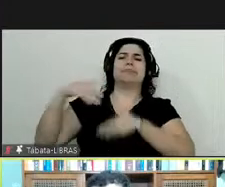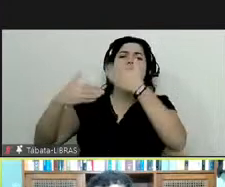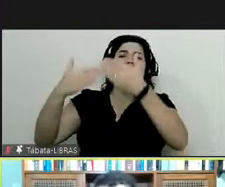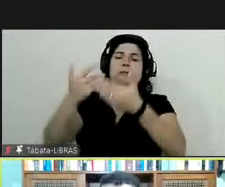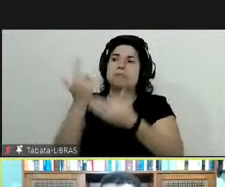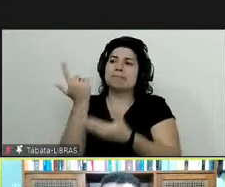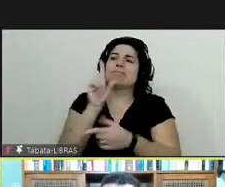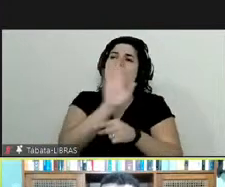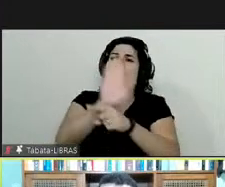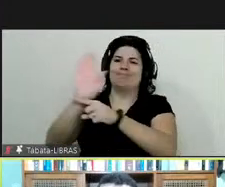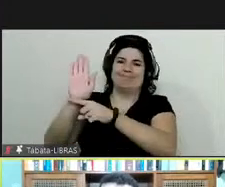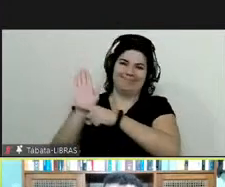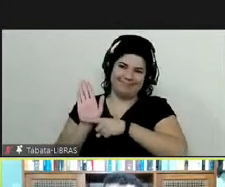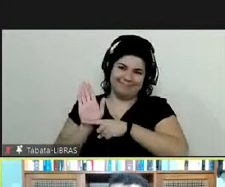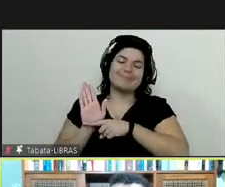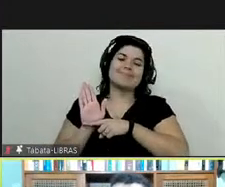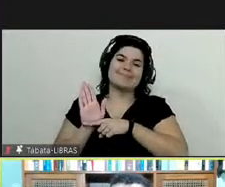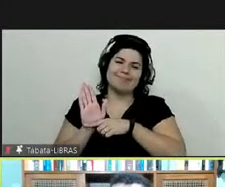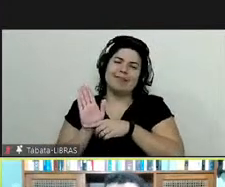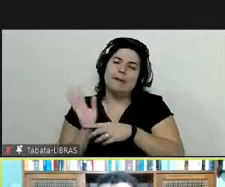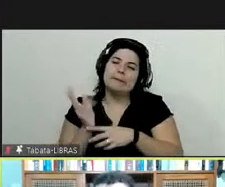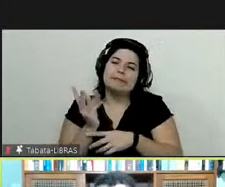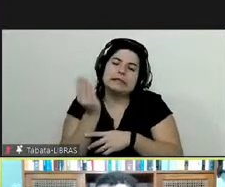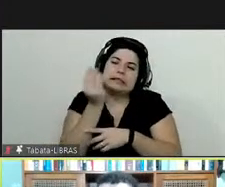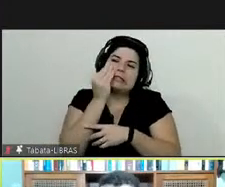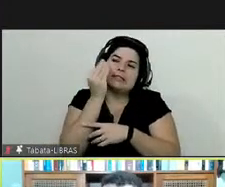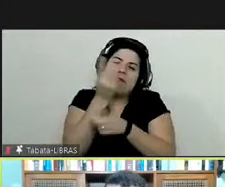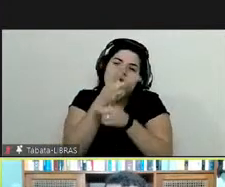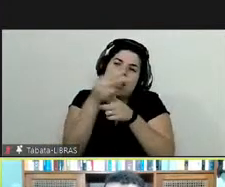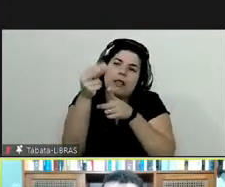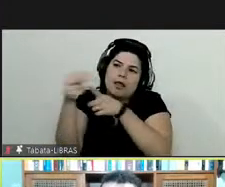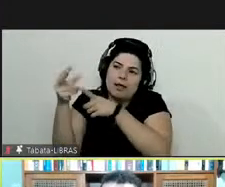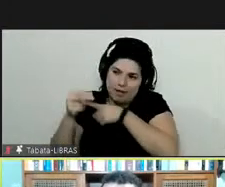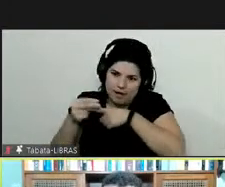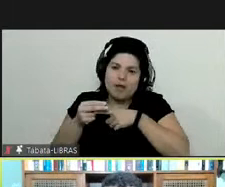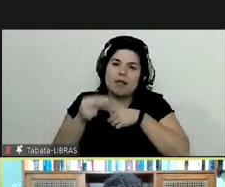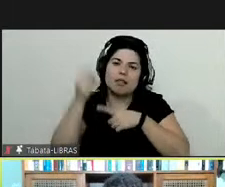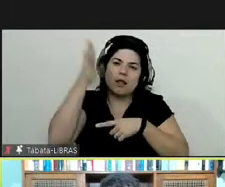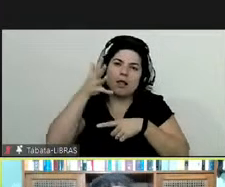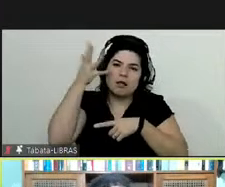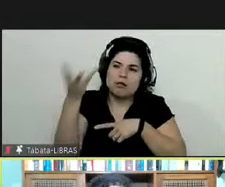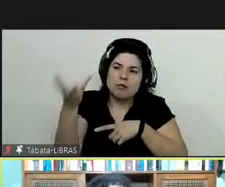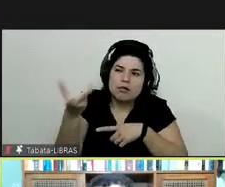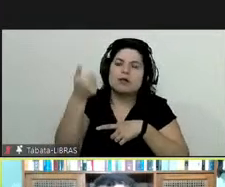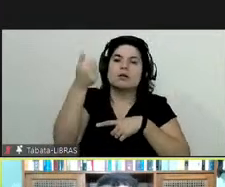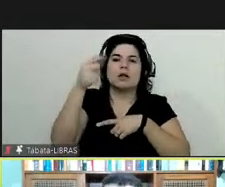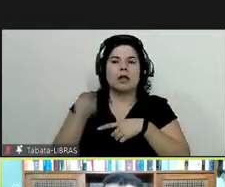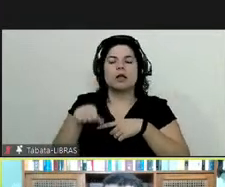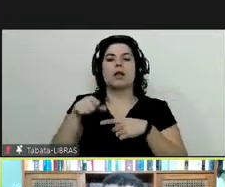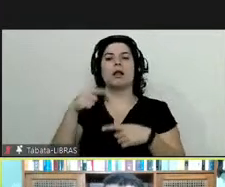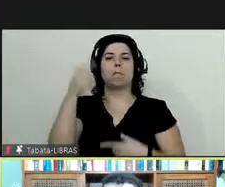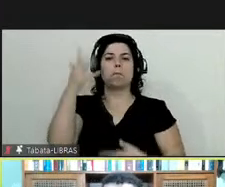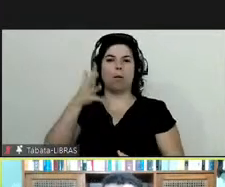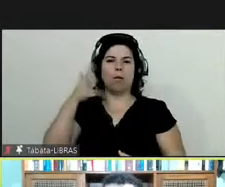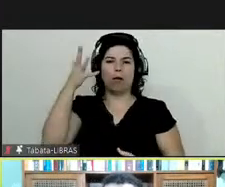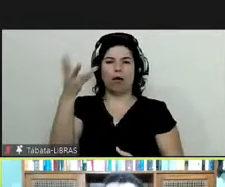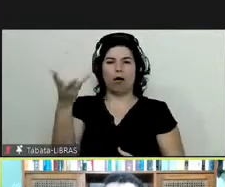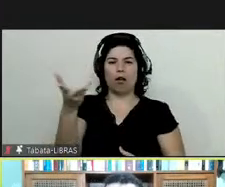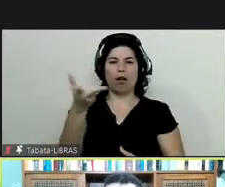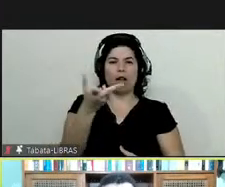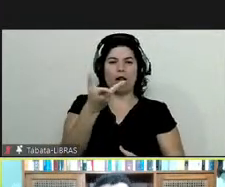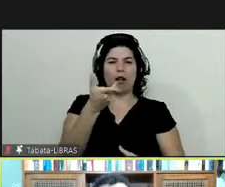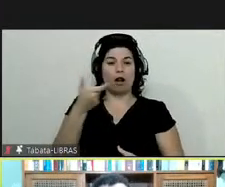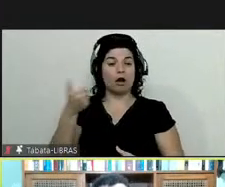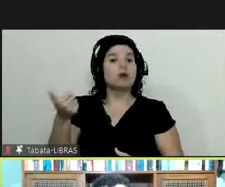adiante a sociedade mas por isso infelizmente para tentar vencer Com base no discurso né não eram Mestres da retórica da oratória tanto que